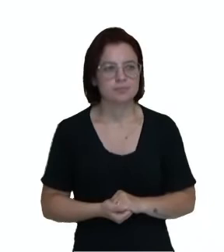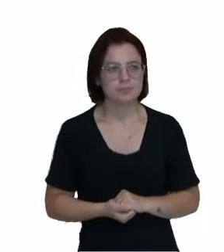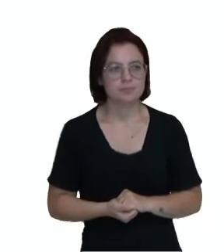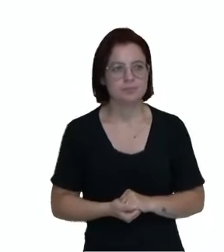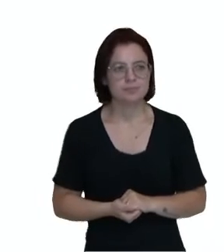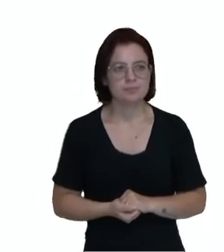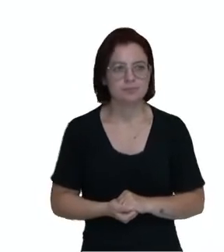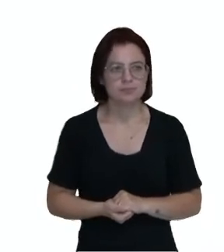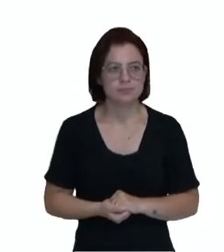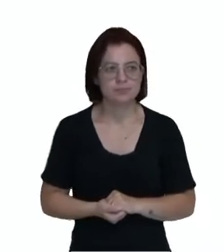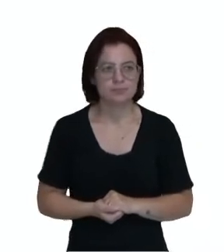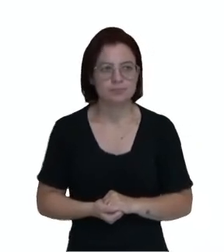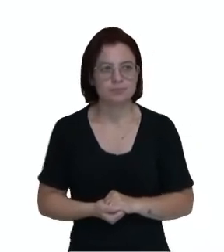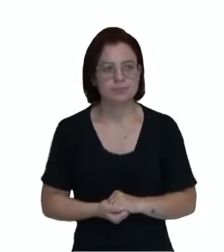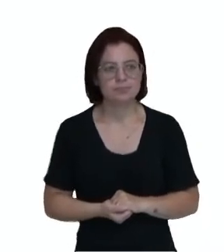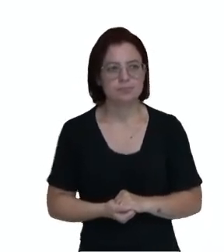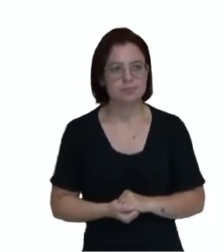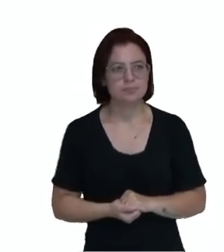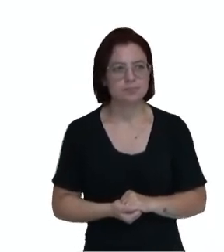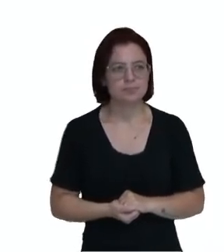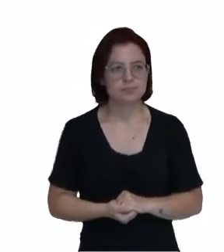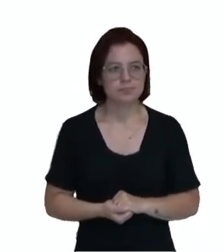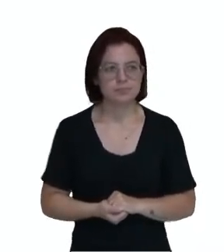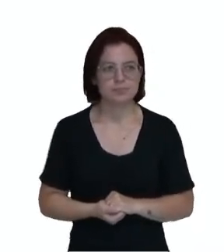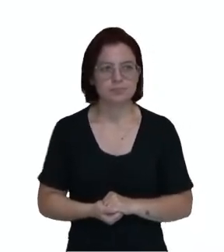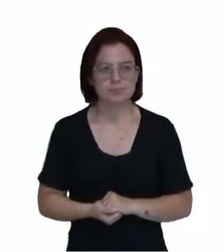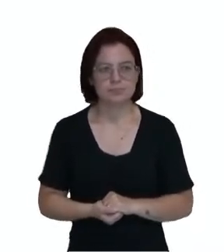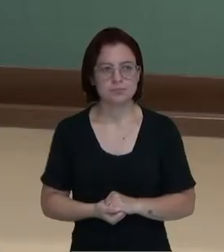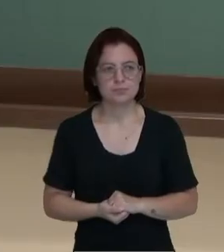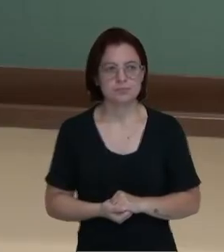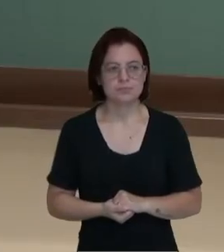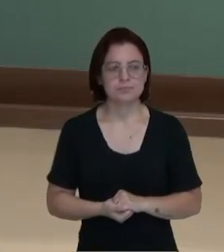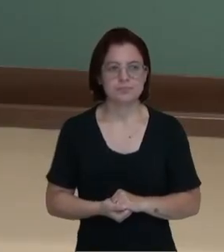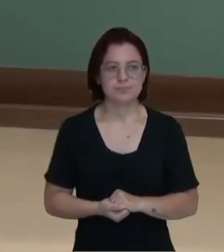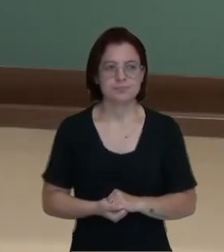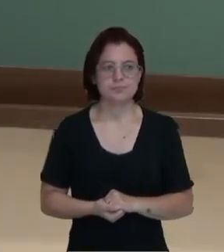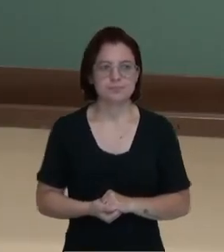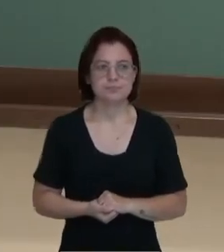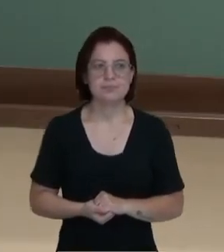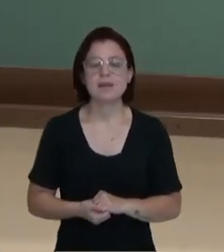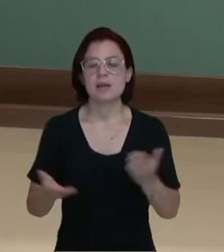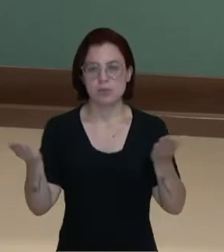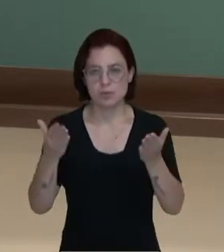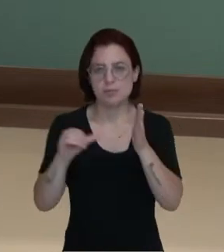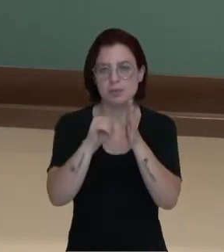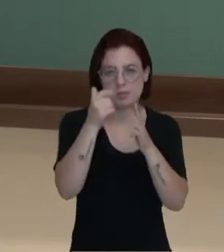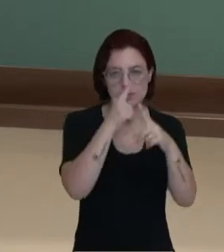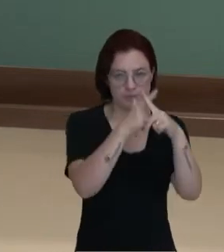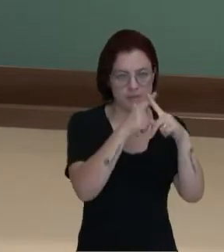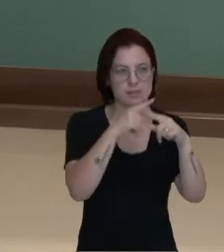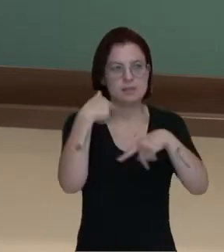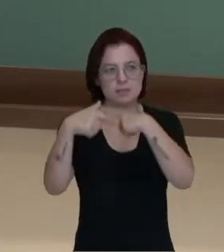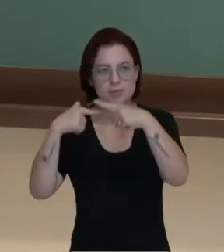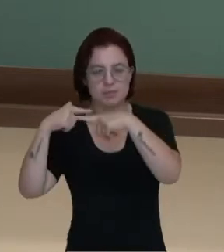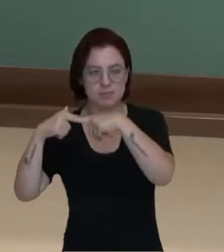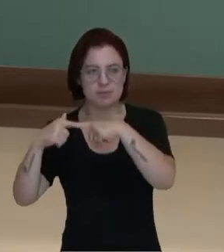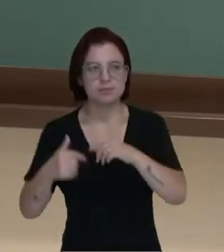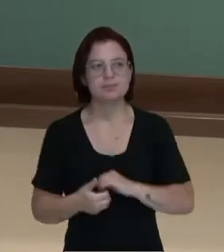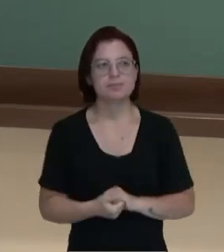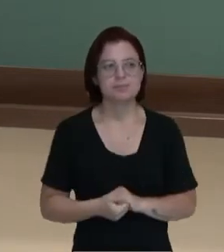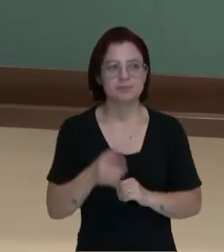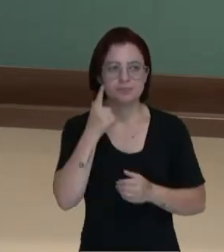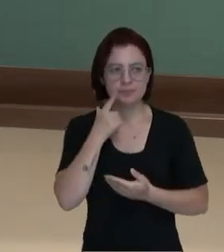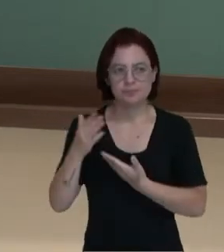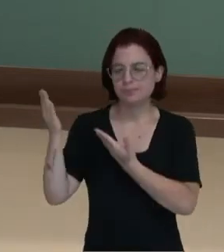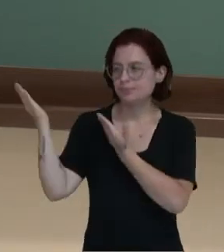vezes 6 mais 10, 16, menos 7. Pela ordem das operações, 2 vezes 16, 32,